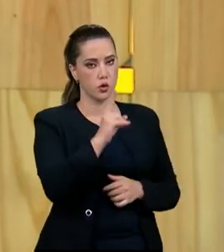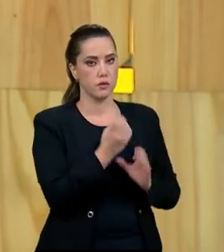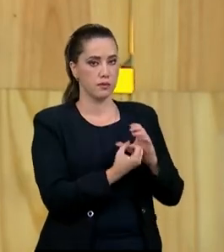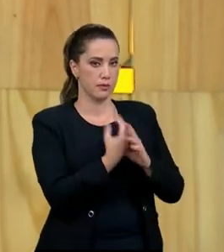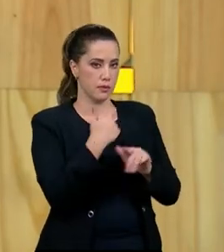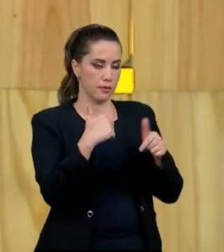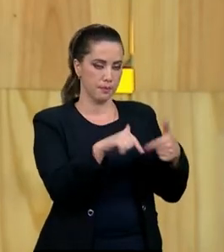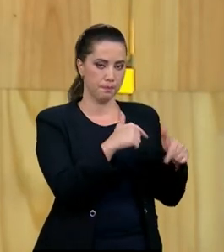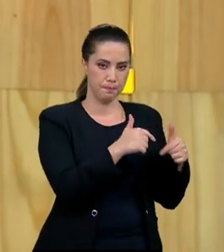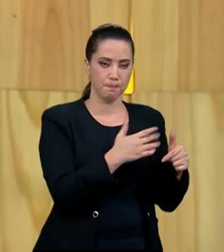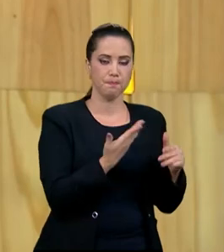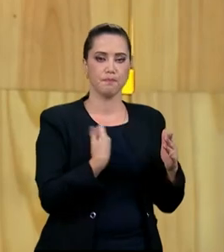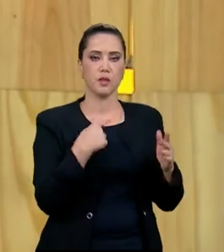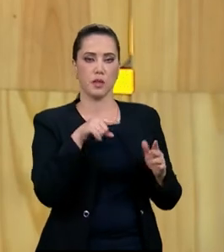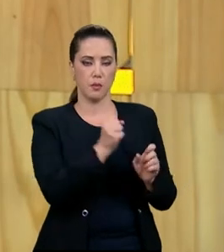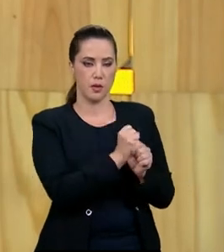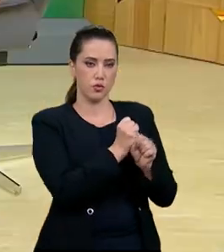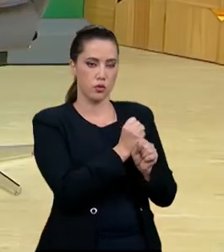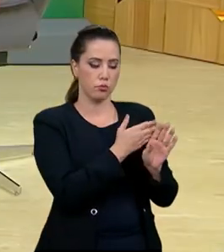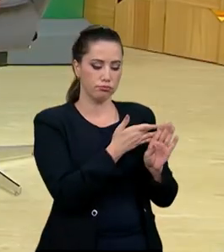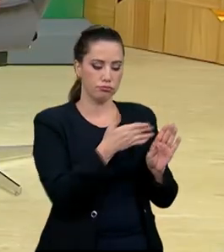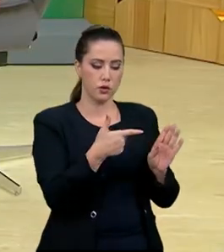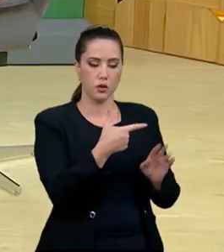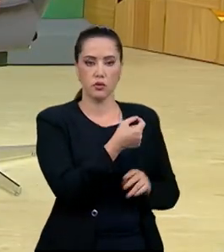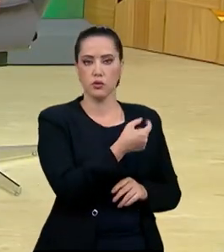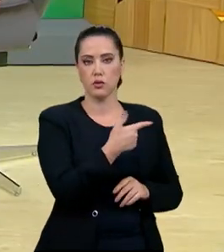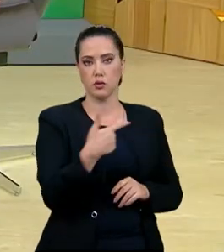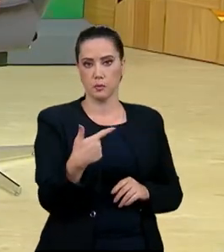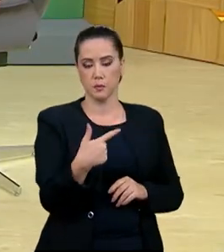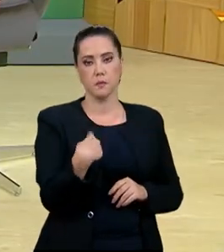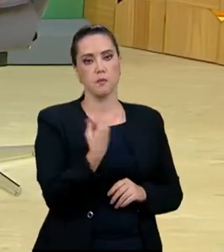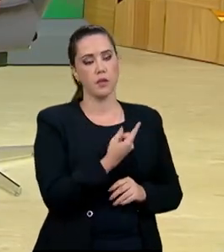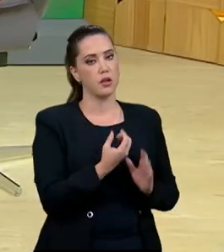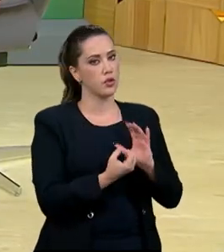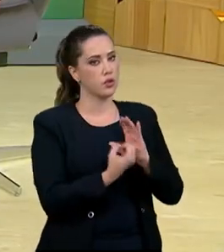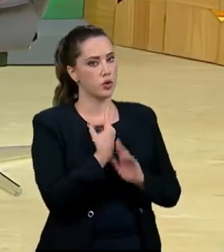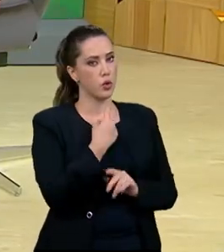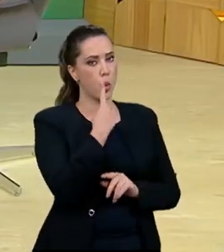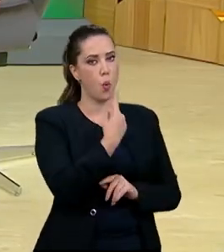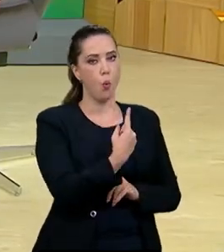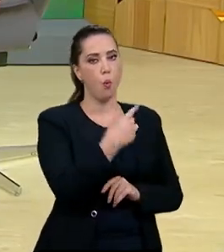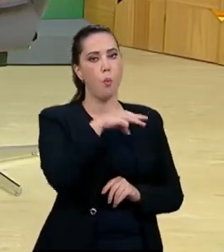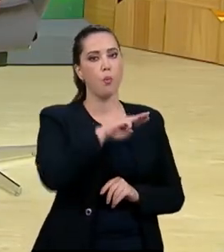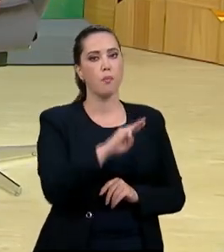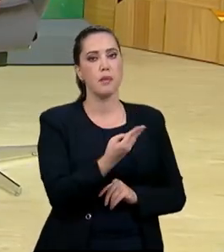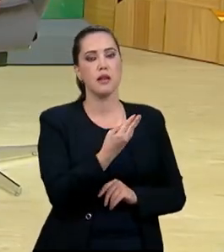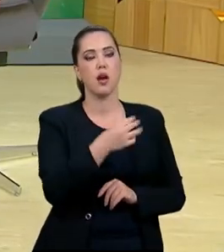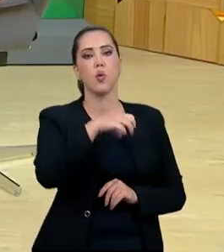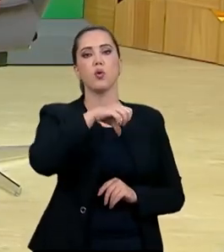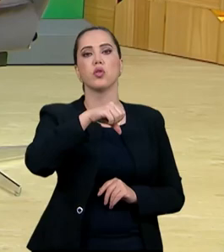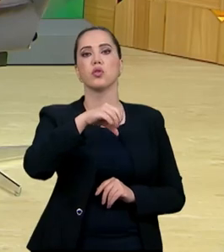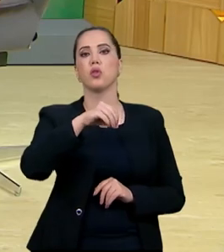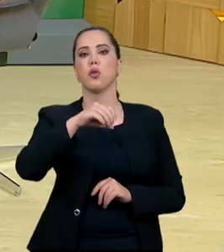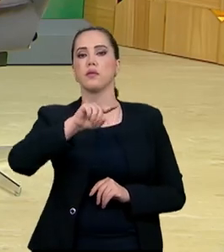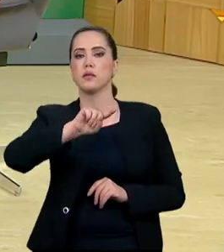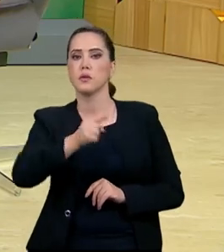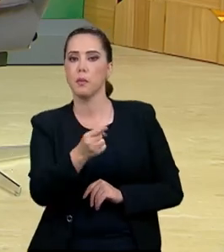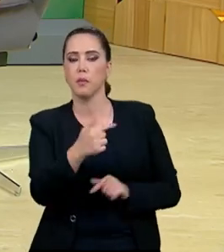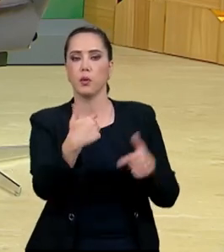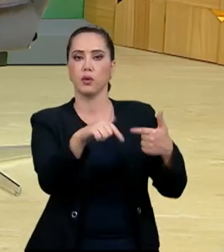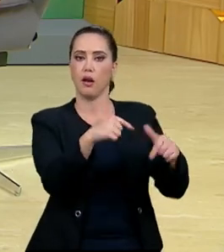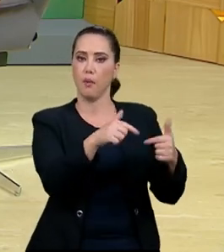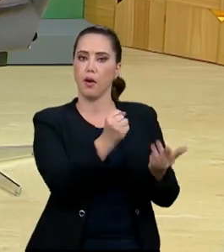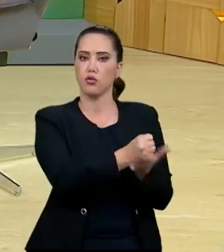que o Brasil observou ao longo deste ano, 2022, a gente gerou quase 1 milhão e 900 mil empregos, né, no setor formal.